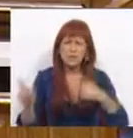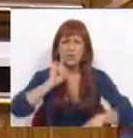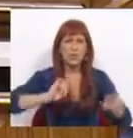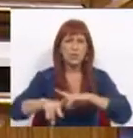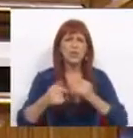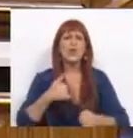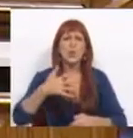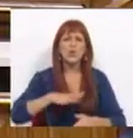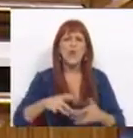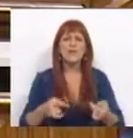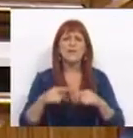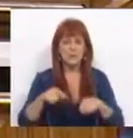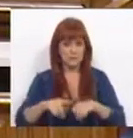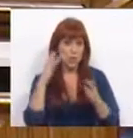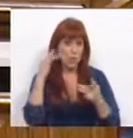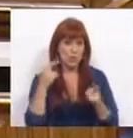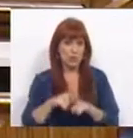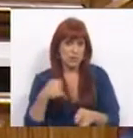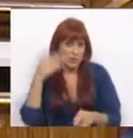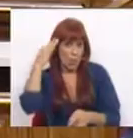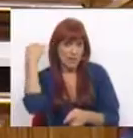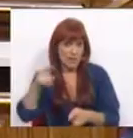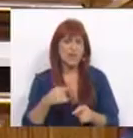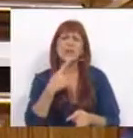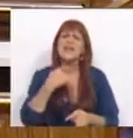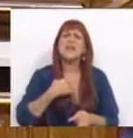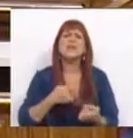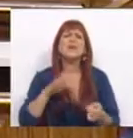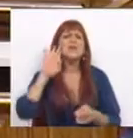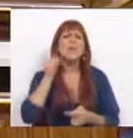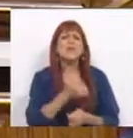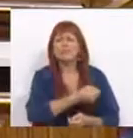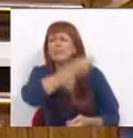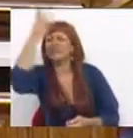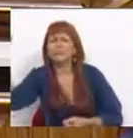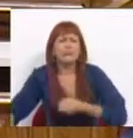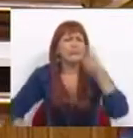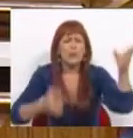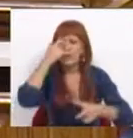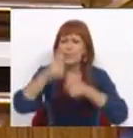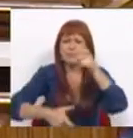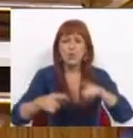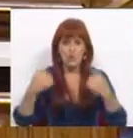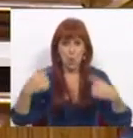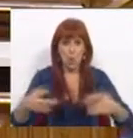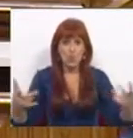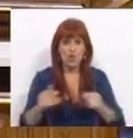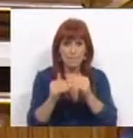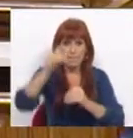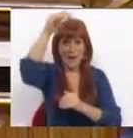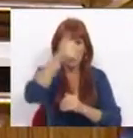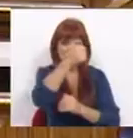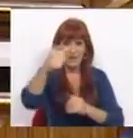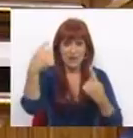Deputada, gostava que, tendo esse número, que pelos vistos tem, nos dissesse, faz ideia de qual é o universo das pessoas que hoje, com mais de